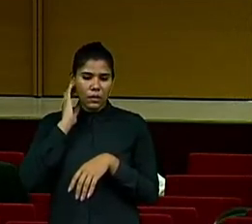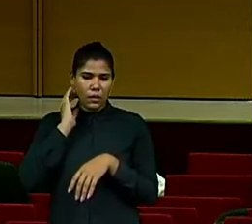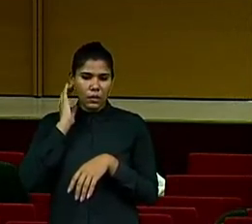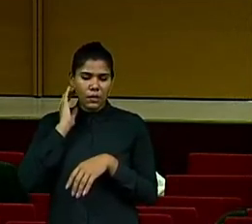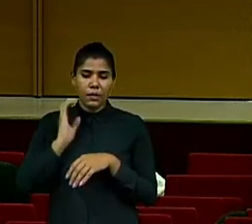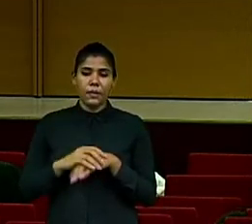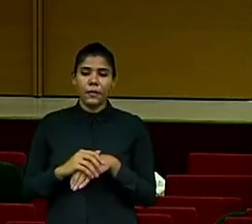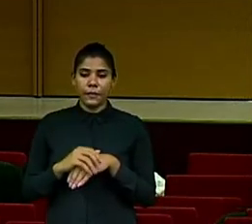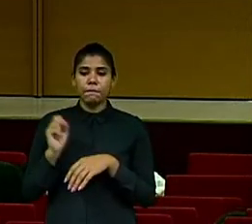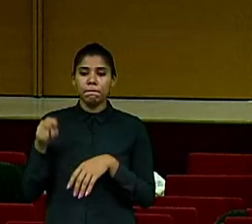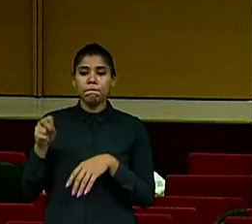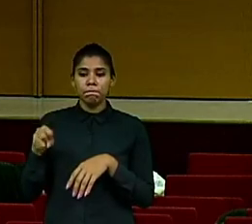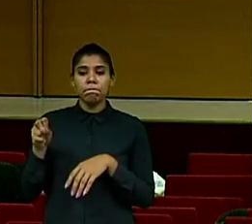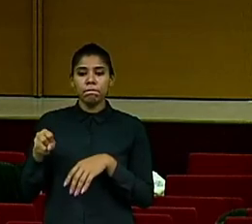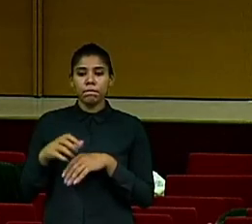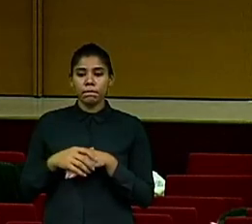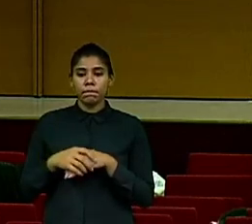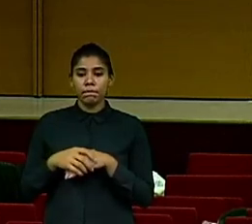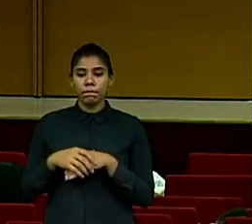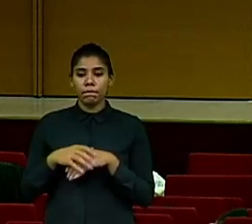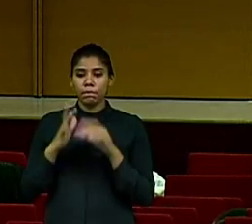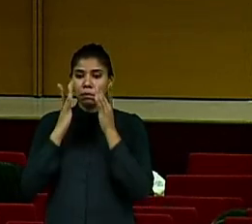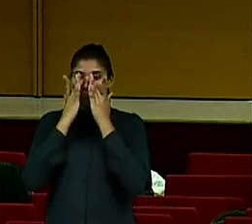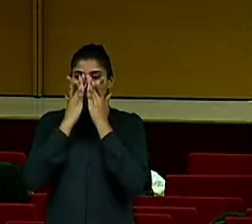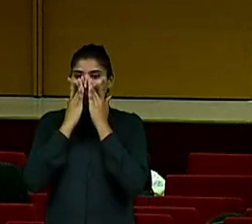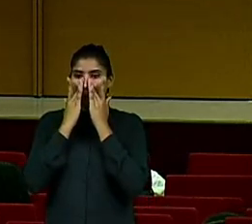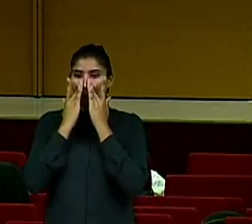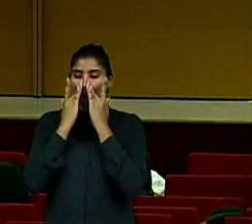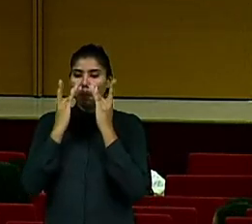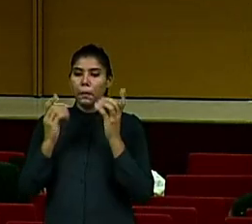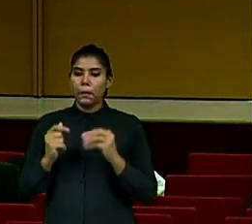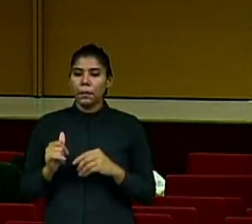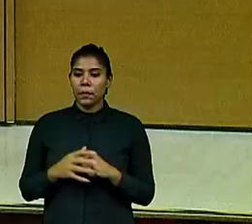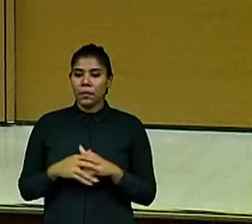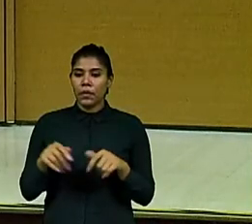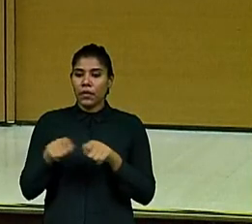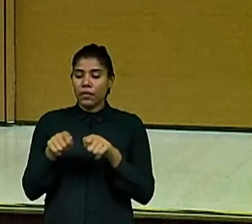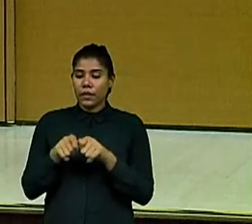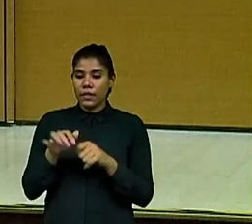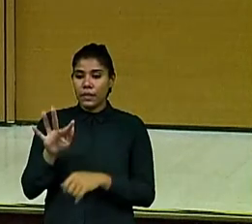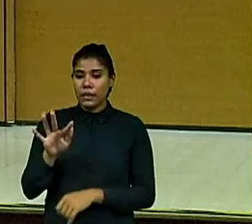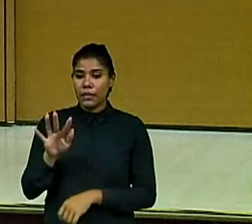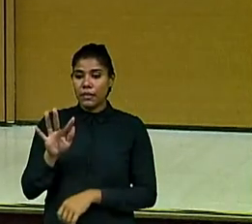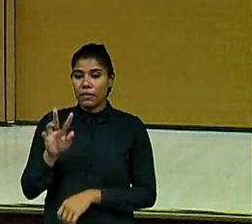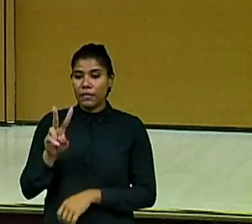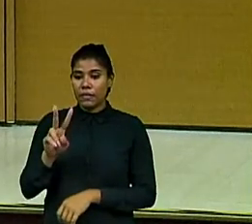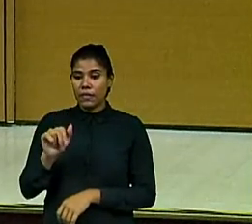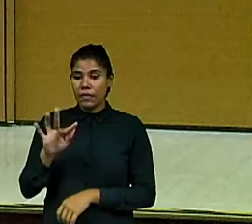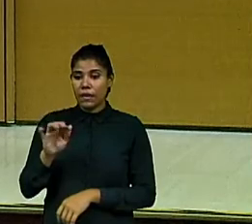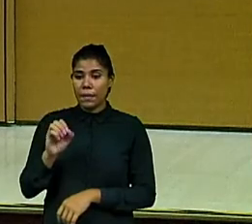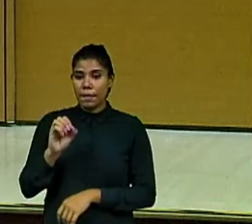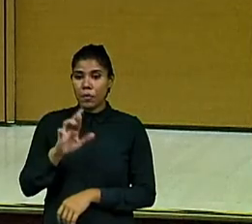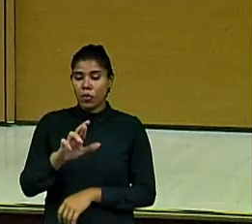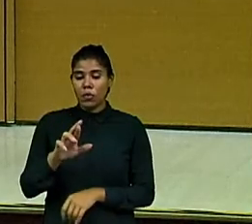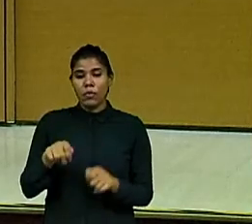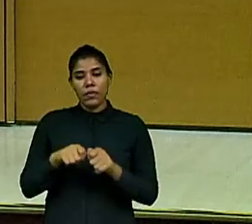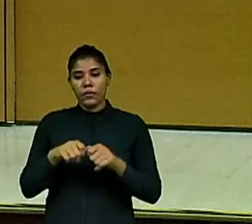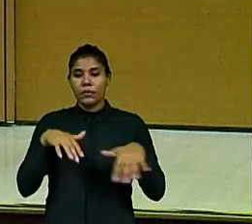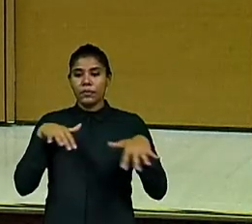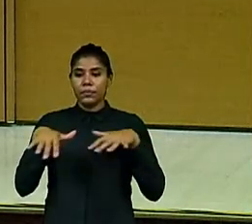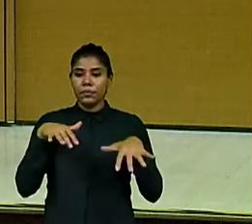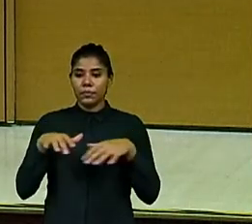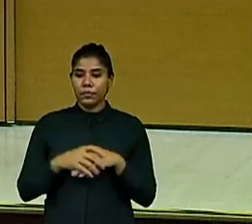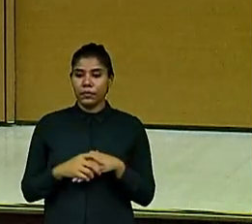exatamente você queimava e produzir um vapor para produzir o movimento mas isso aí é da